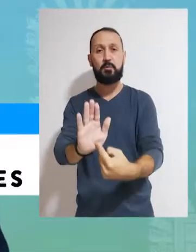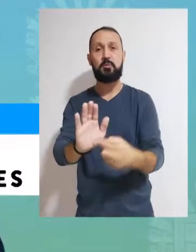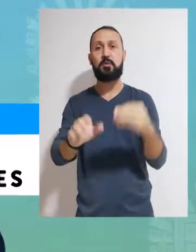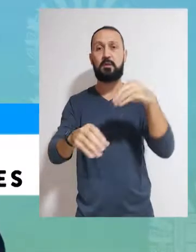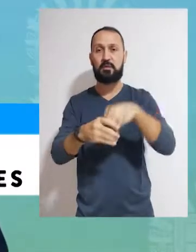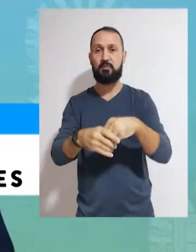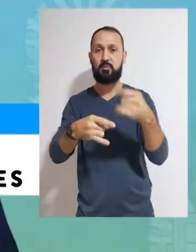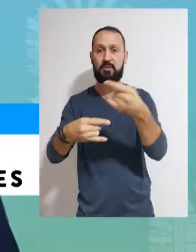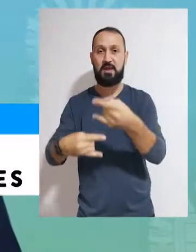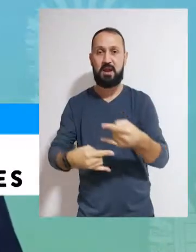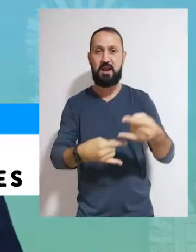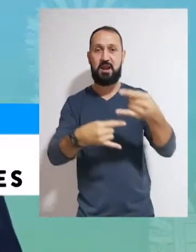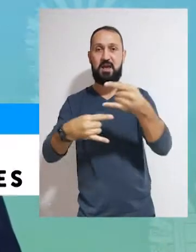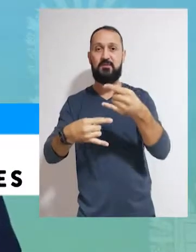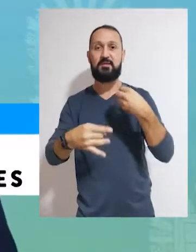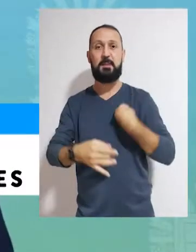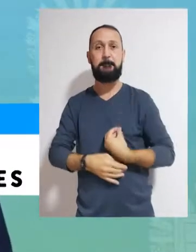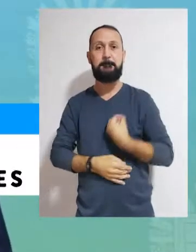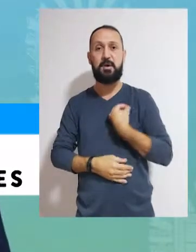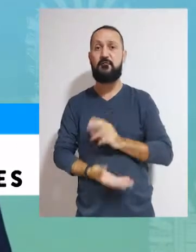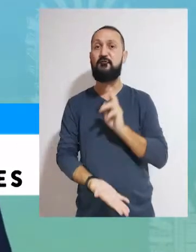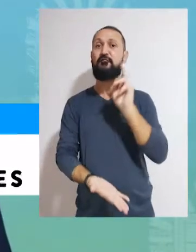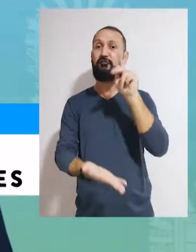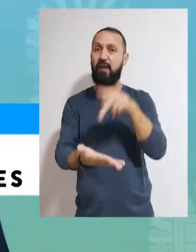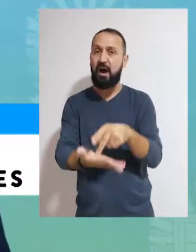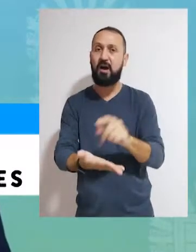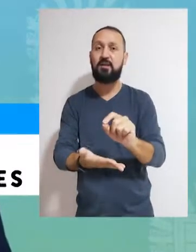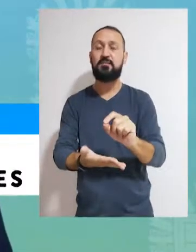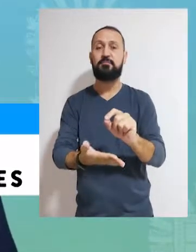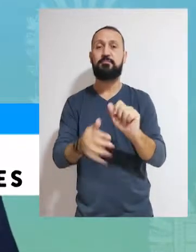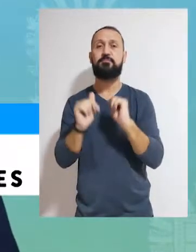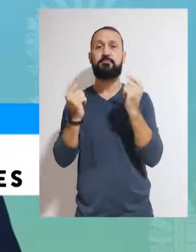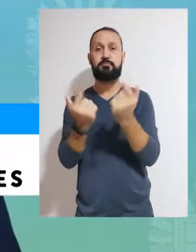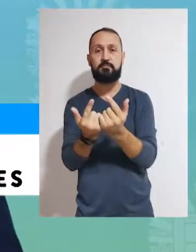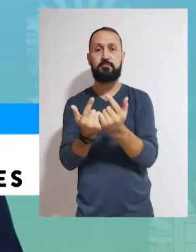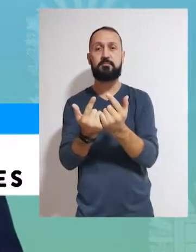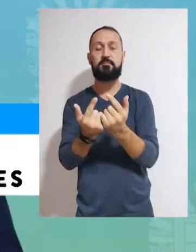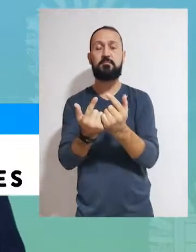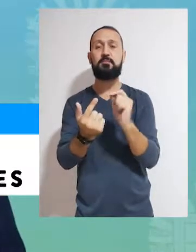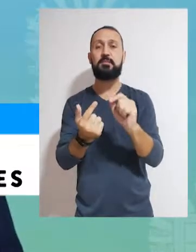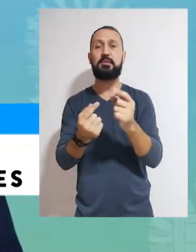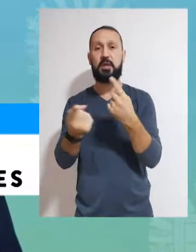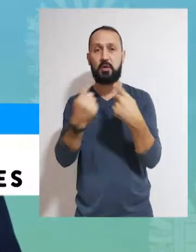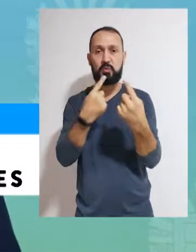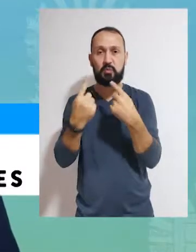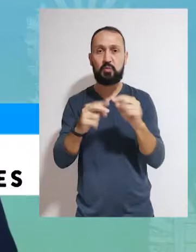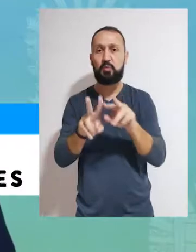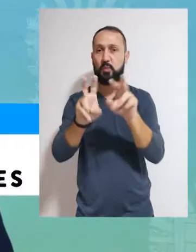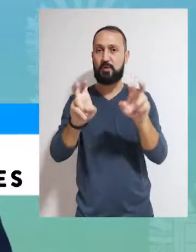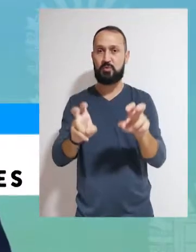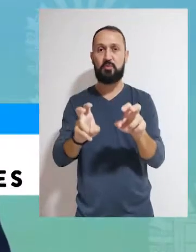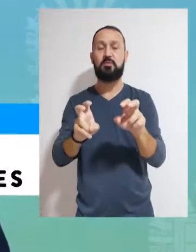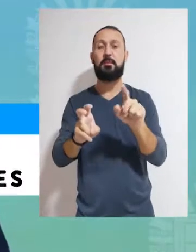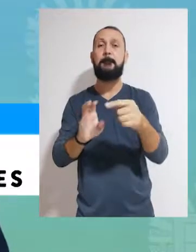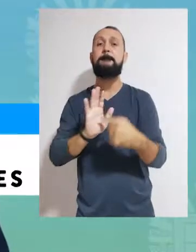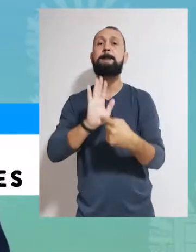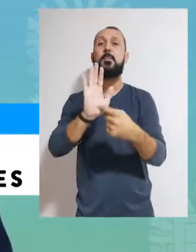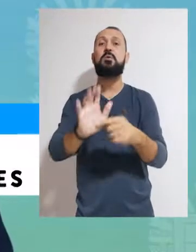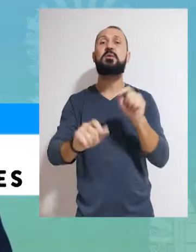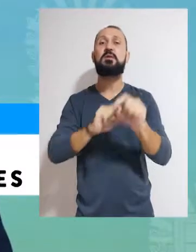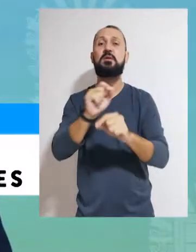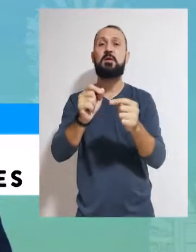nós mostramos na nossa live, essa participação efetiva da Assembleia Legislativa na discussão desse